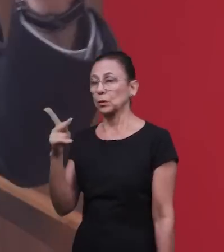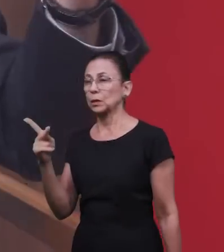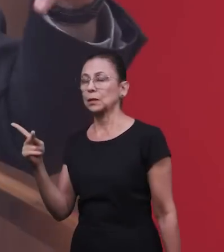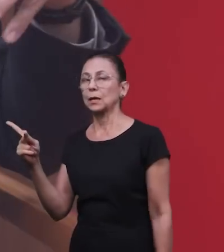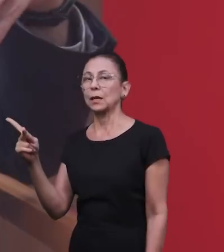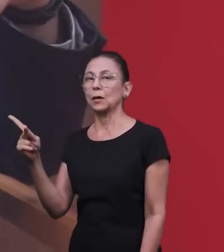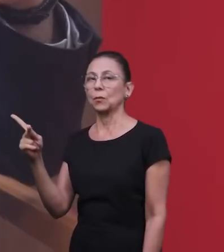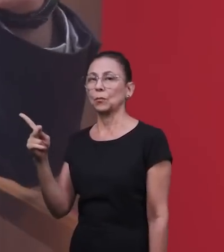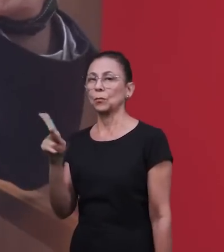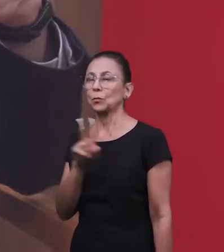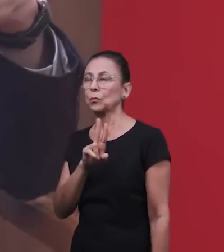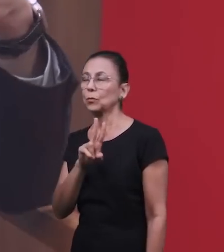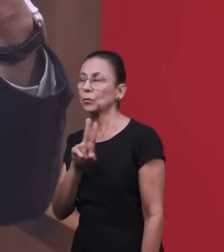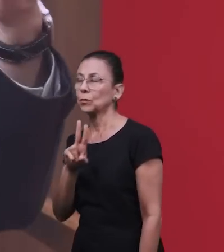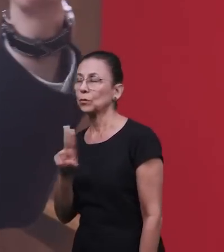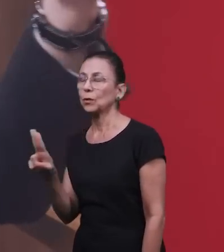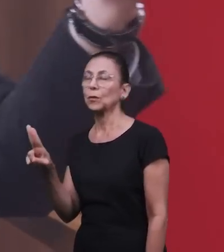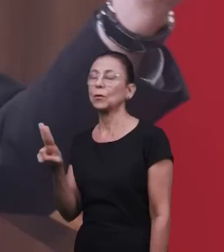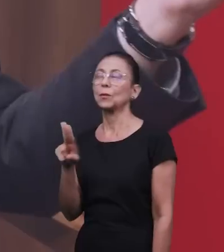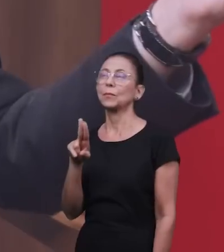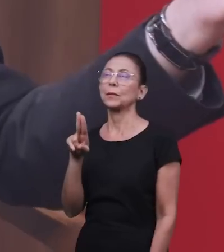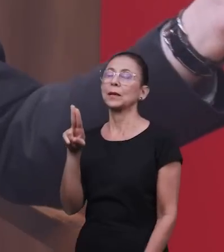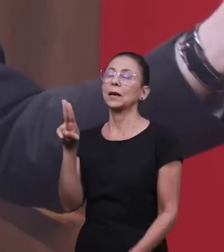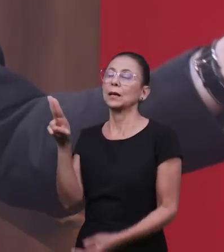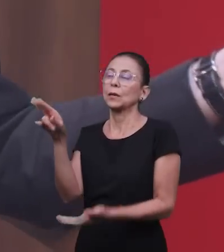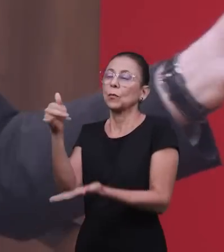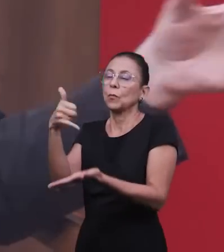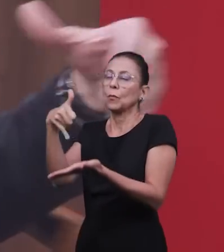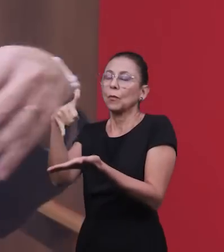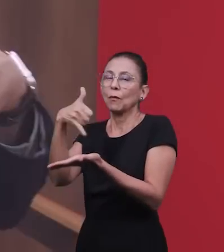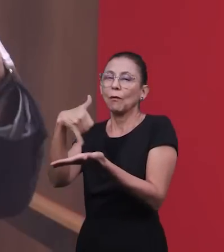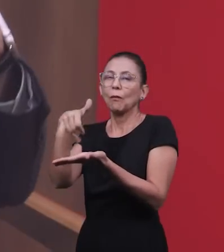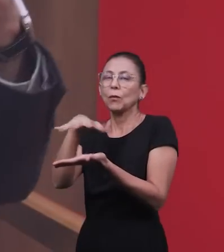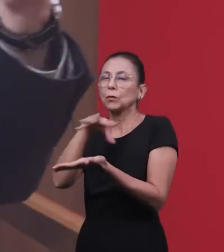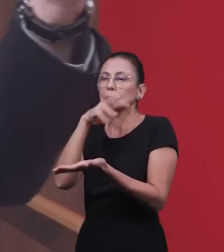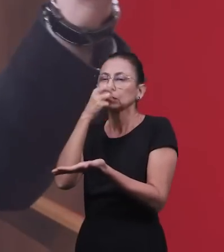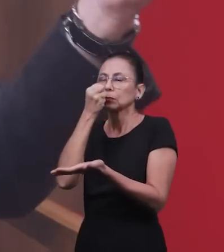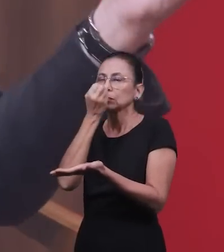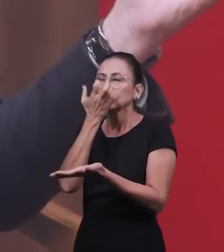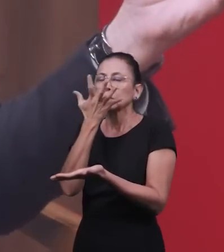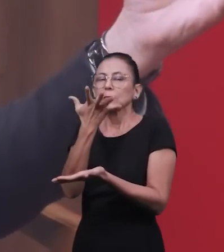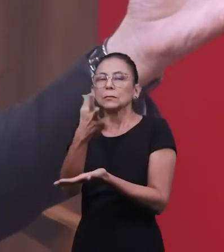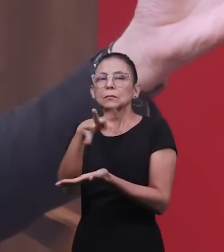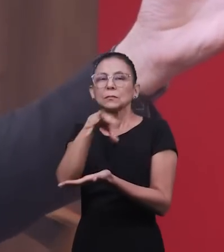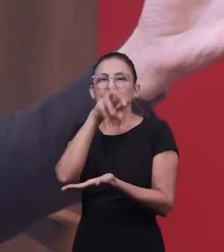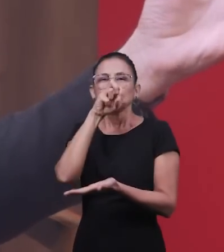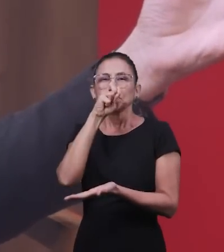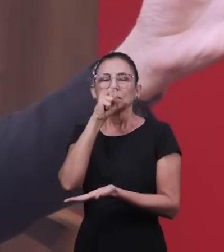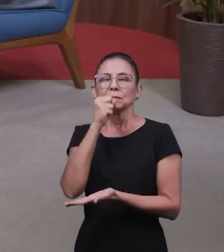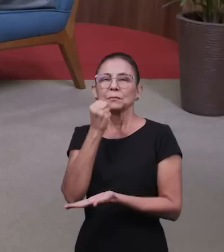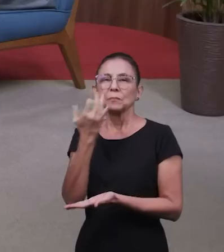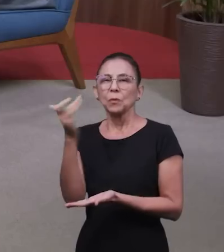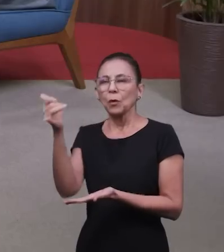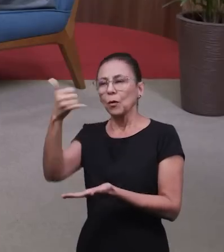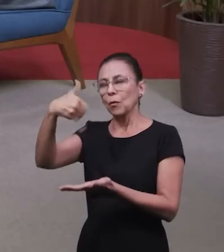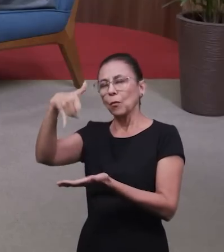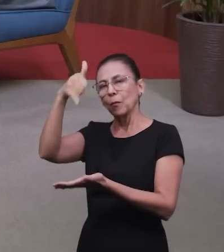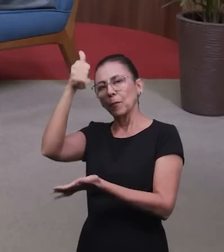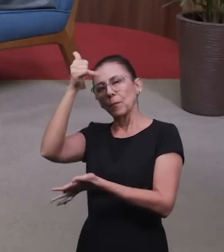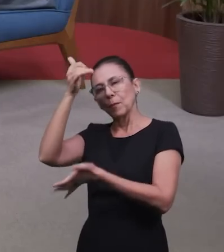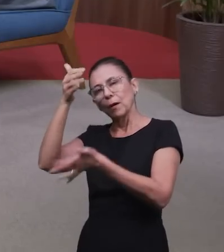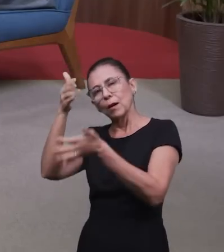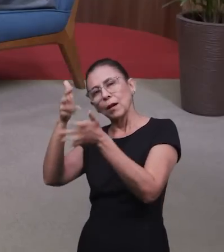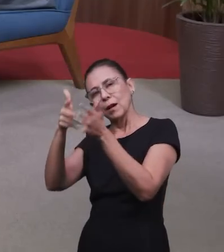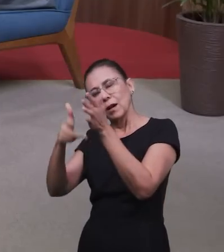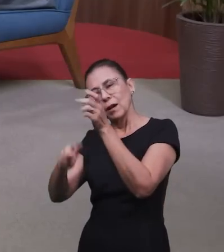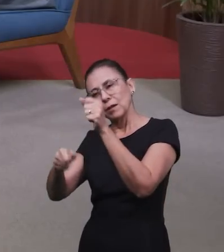um unguento, ou seja, uma espécie de bálsamo, um tipo de óleo derramado.